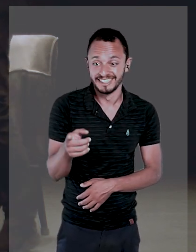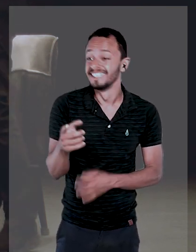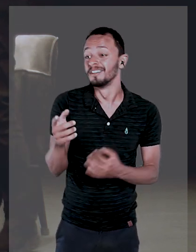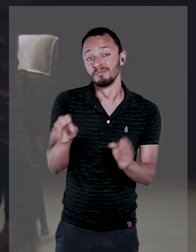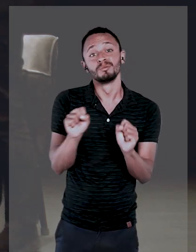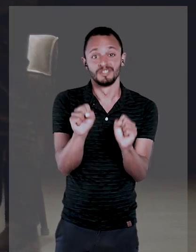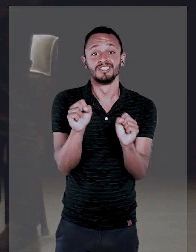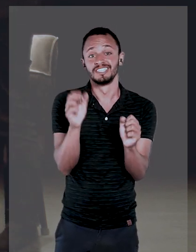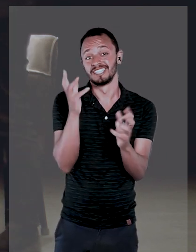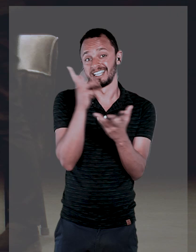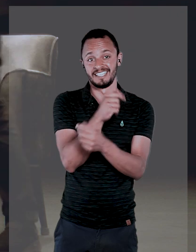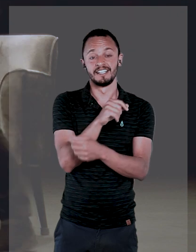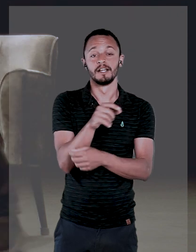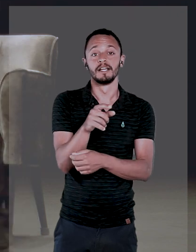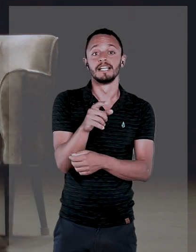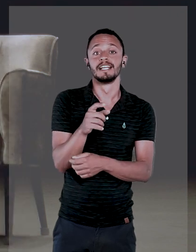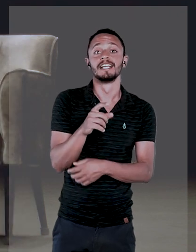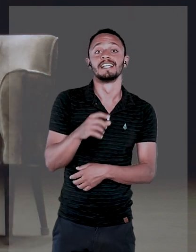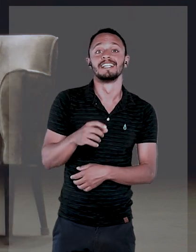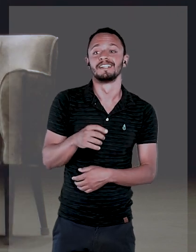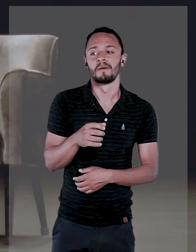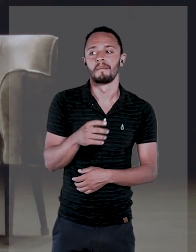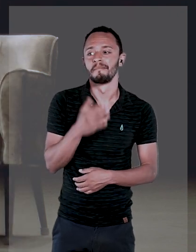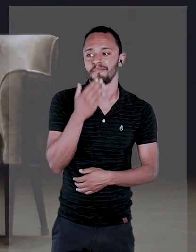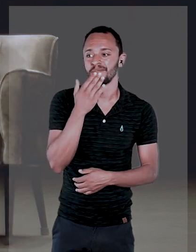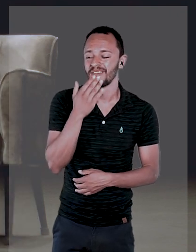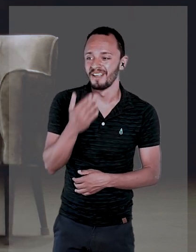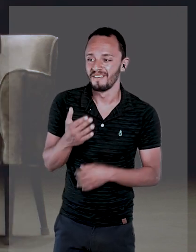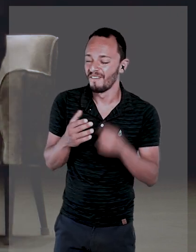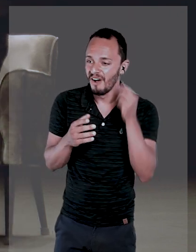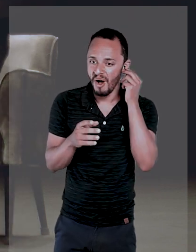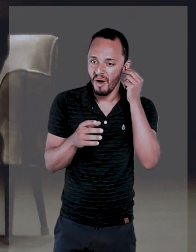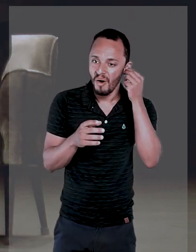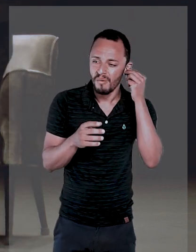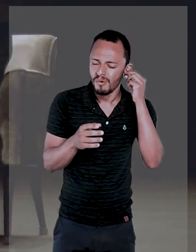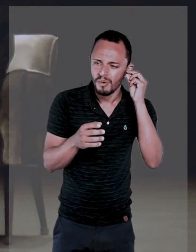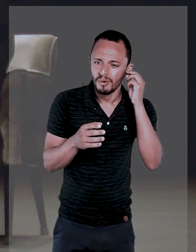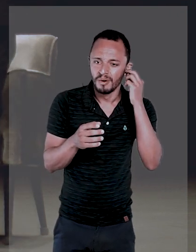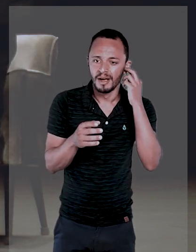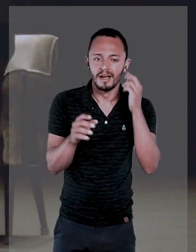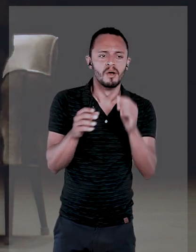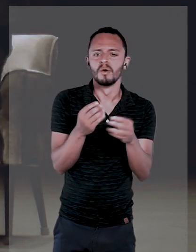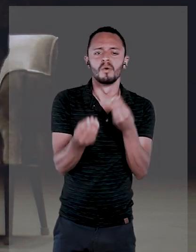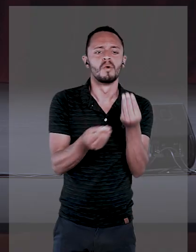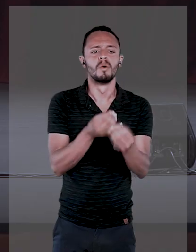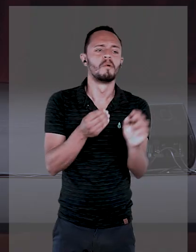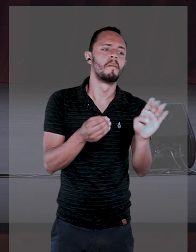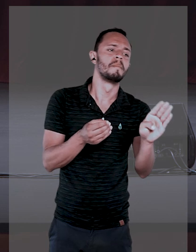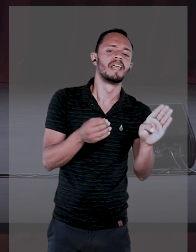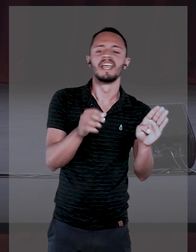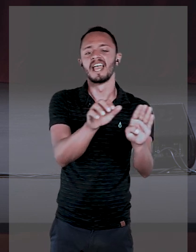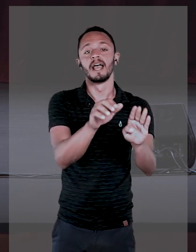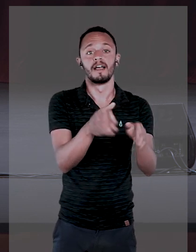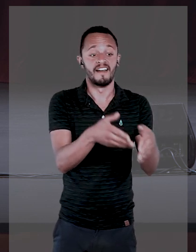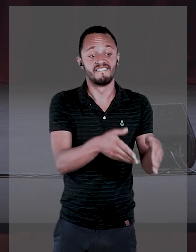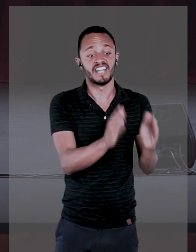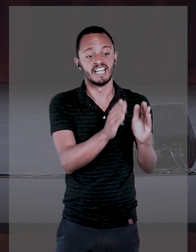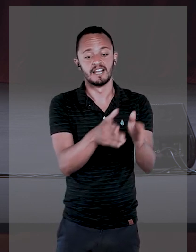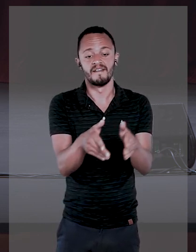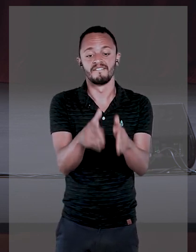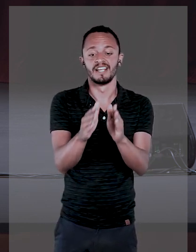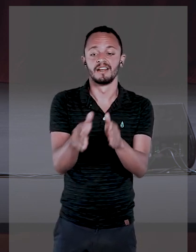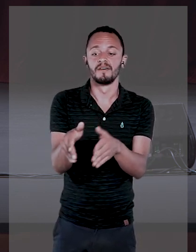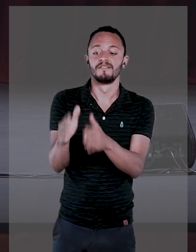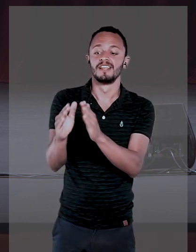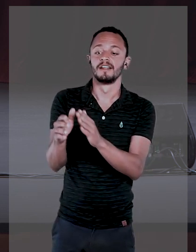Podia ter, seria lindo. Ou próximo, quem está mais próximo de 100 anos aí? Então, Lula. Por exemplo, como é que estas filas são?